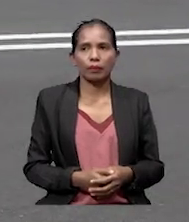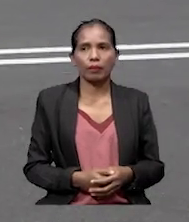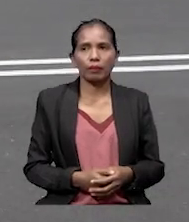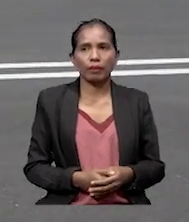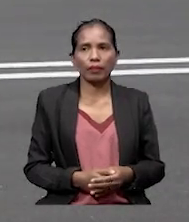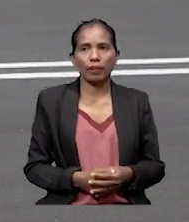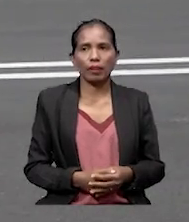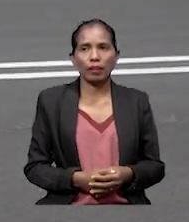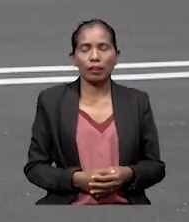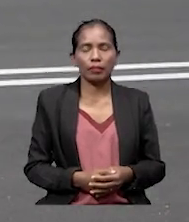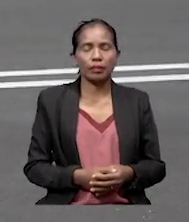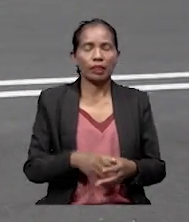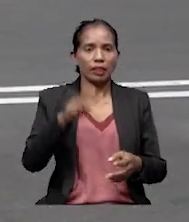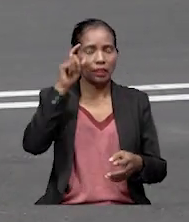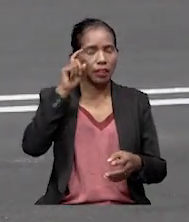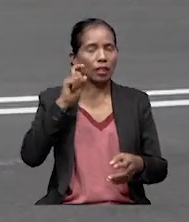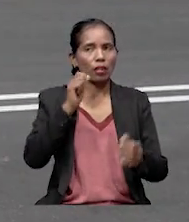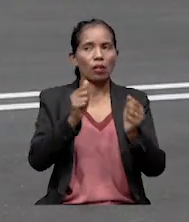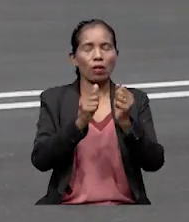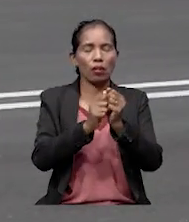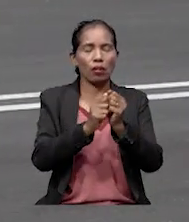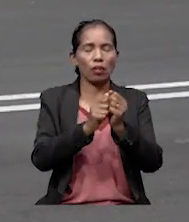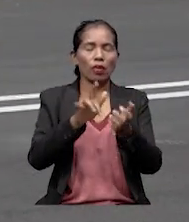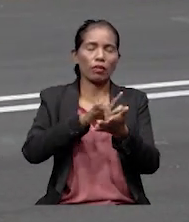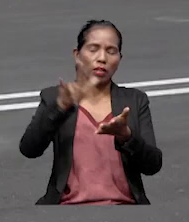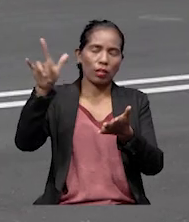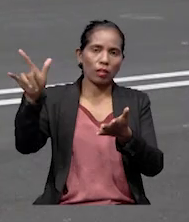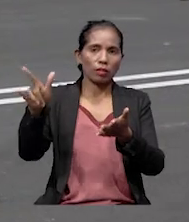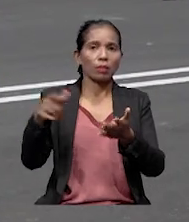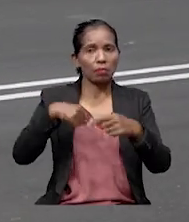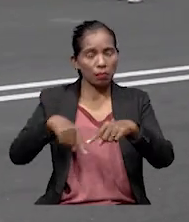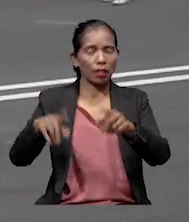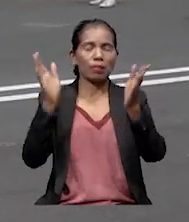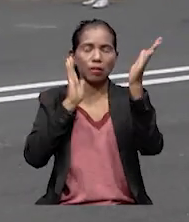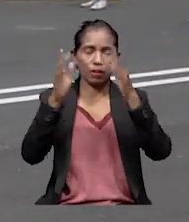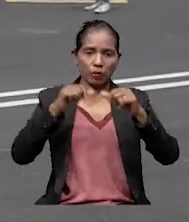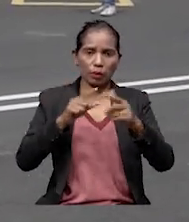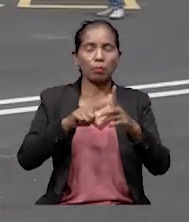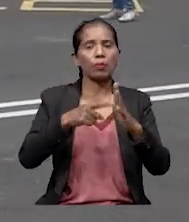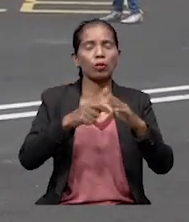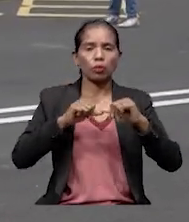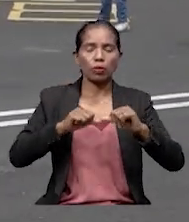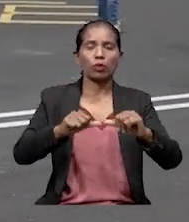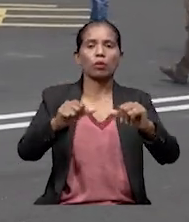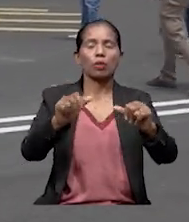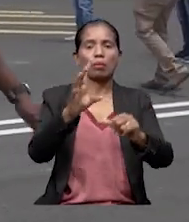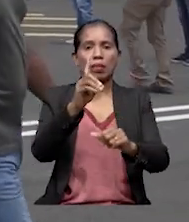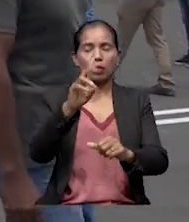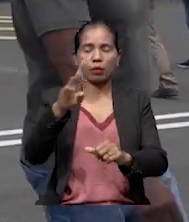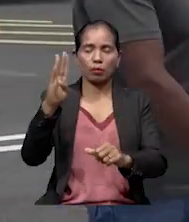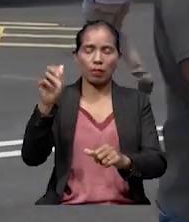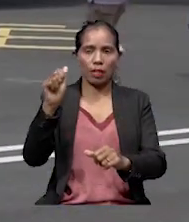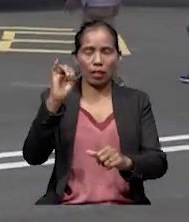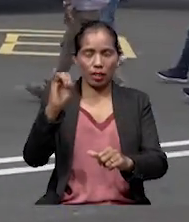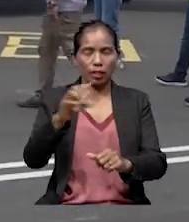Sanana Gusmang ho aviam Citylink nebe tur orario se transit ia Malaysia hafun kontinua ba Dubai. Tur informasaun ia Dubai kai